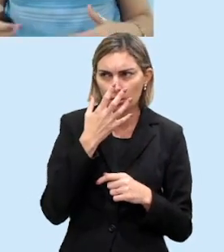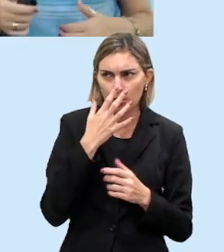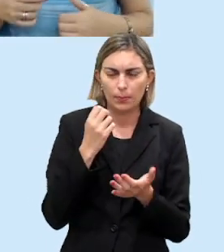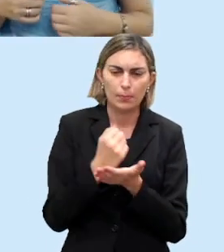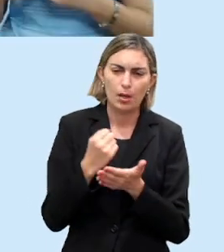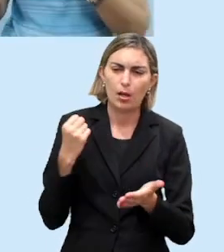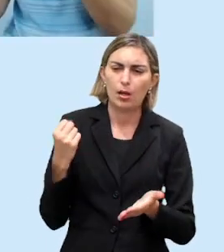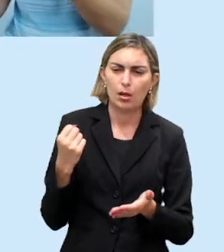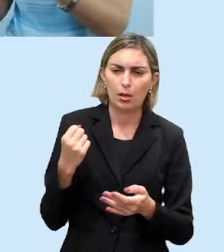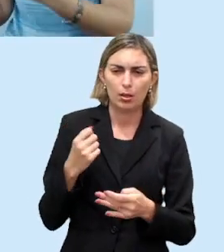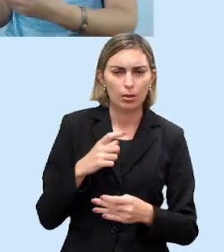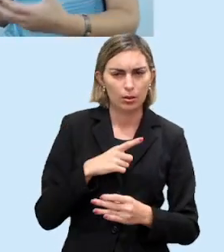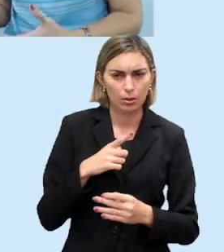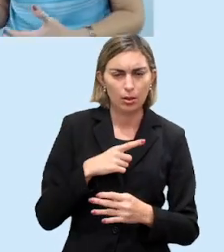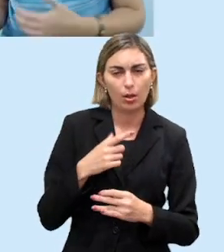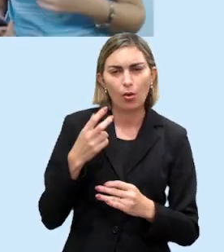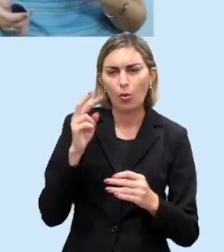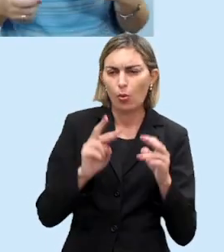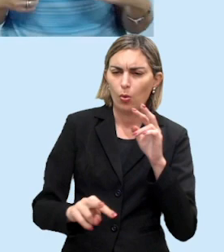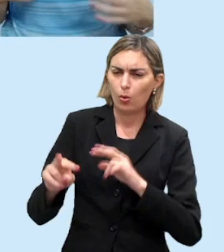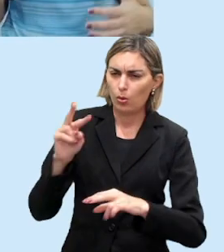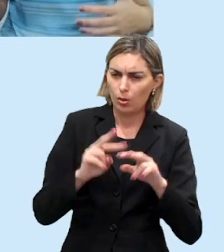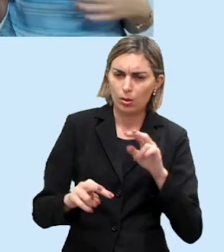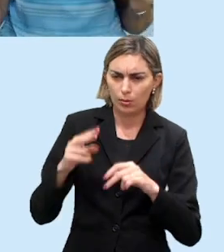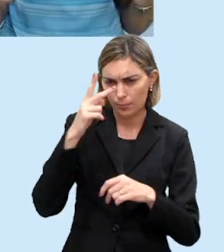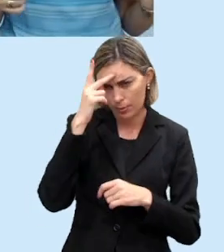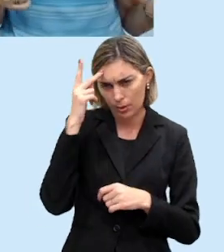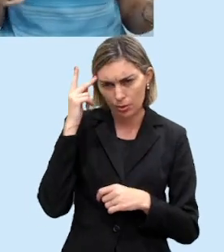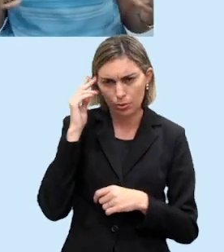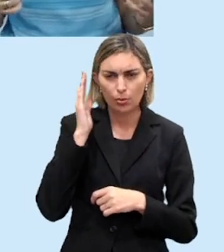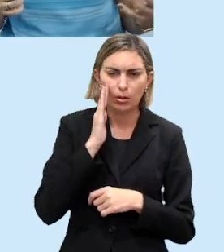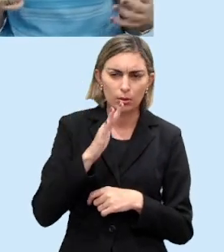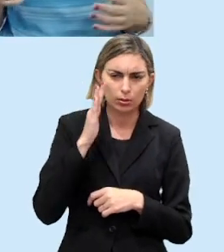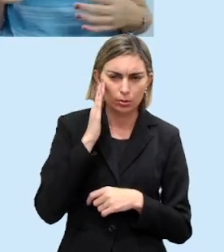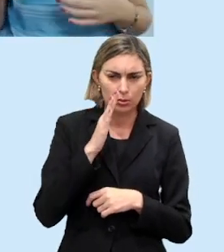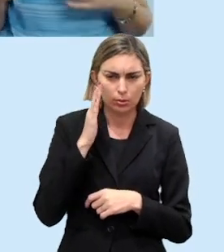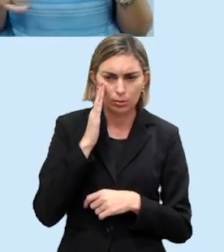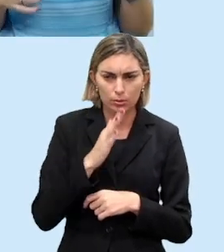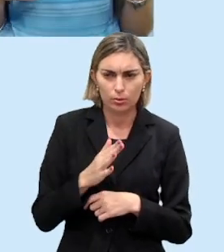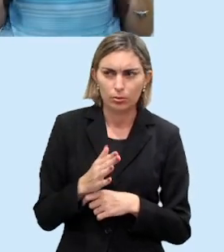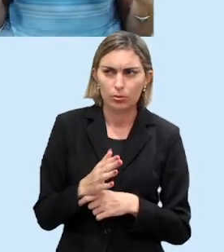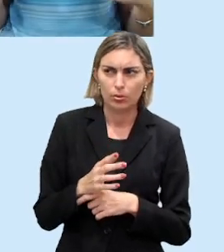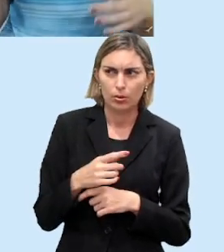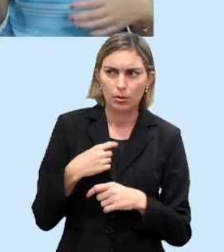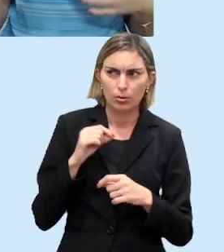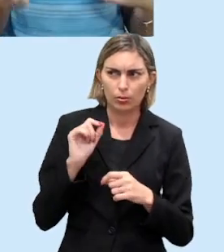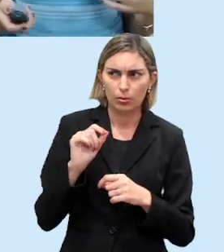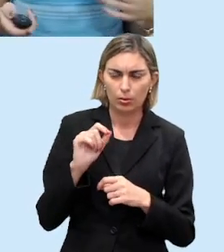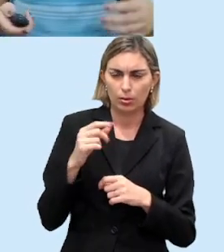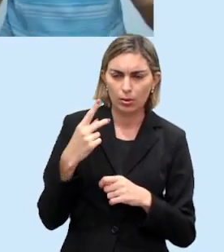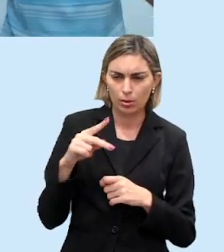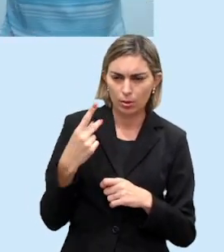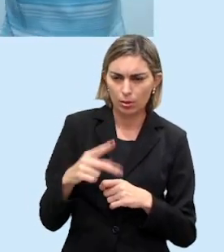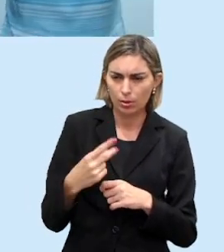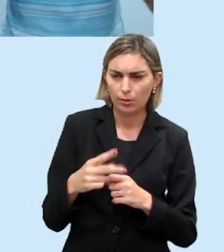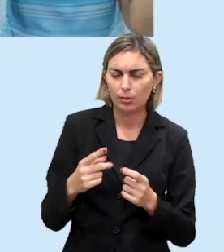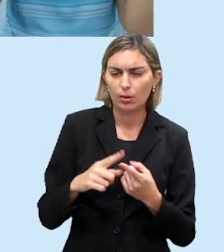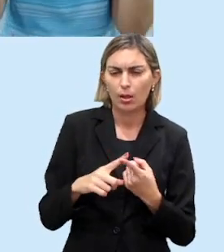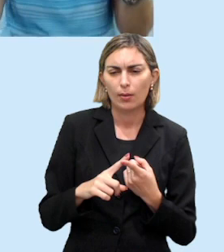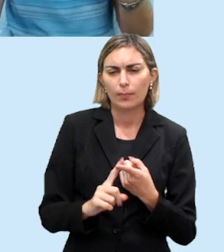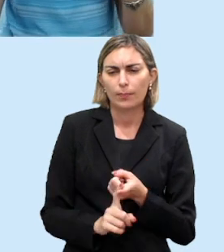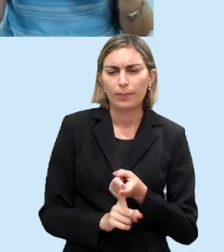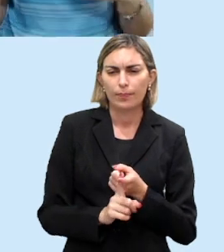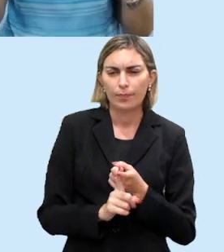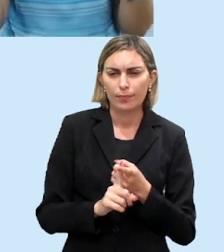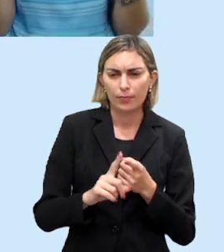marca, olhando para alguém, para uma pessoa e compreendendo, não é, o que é que ela está jogando ali